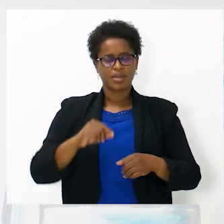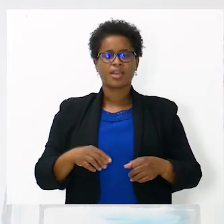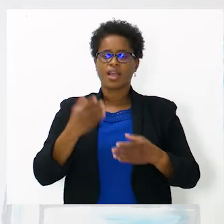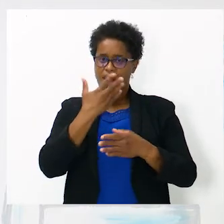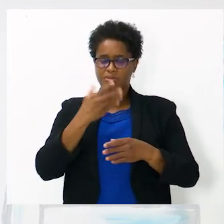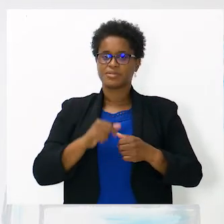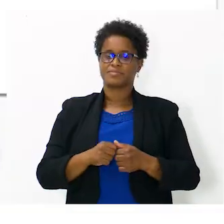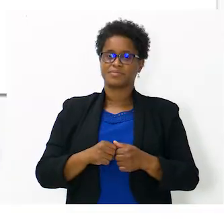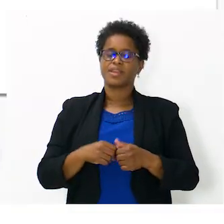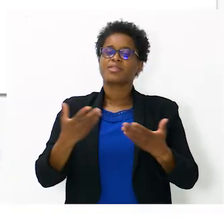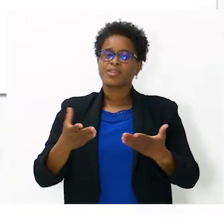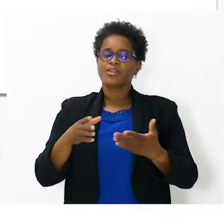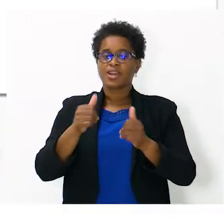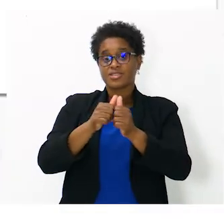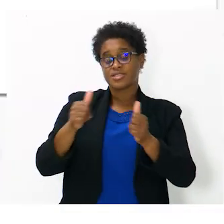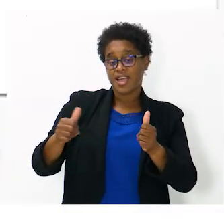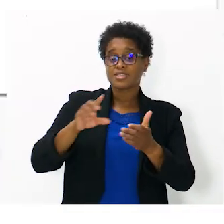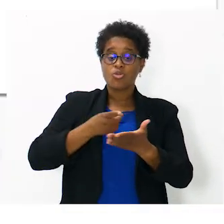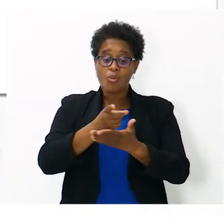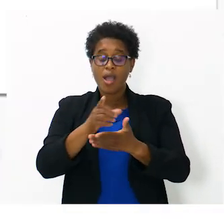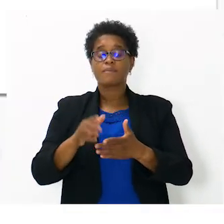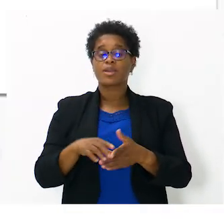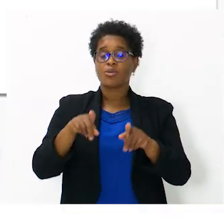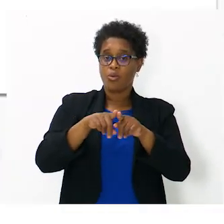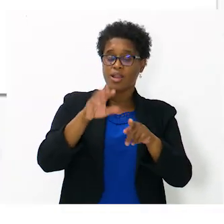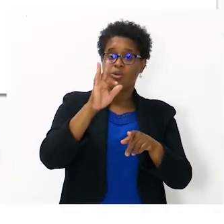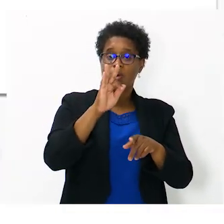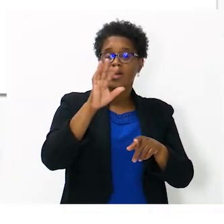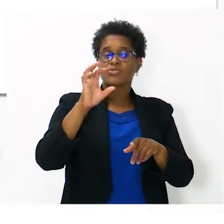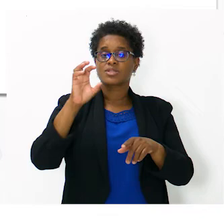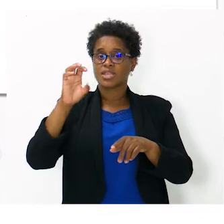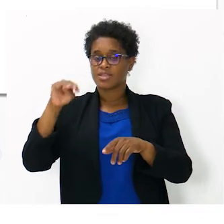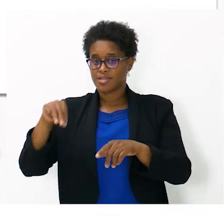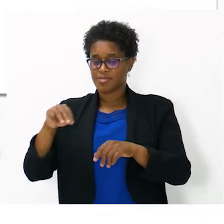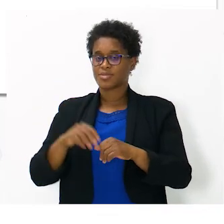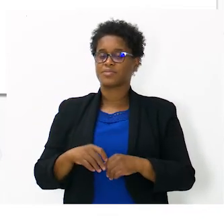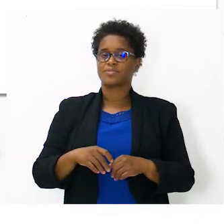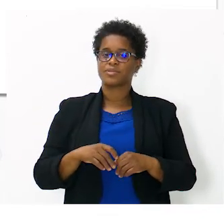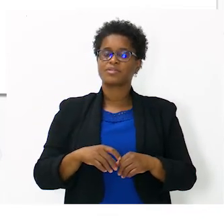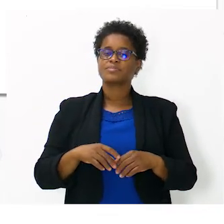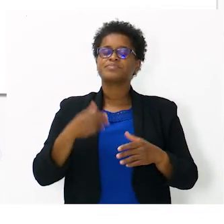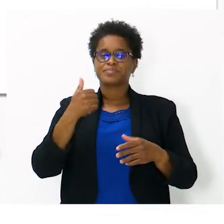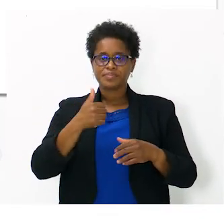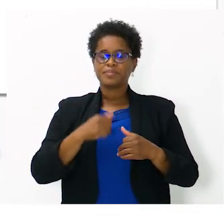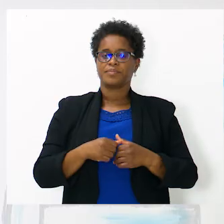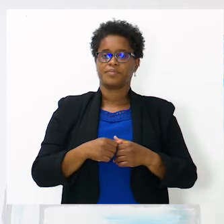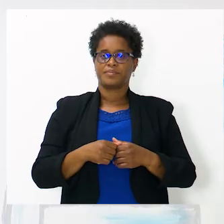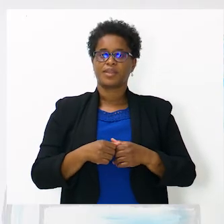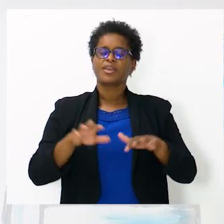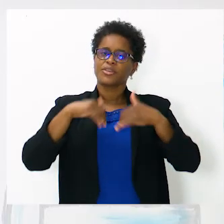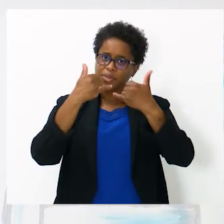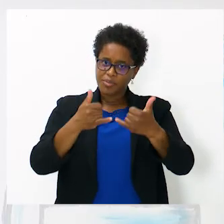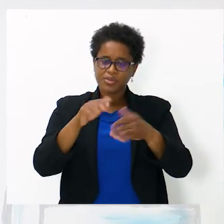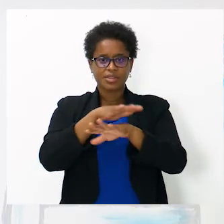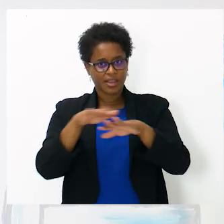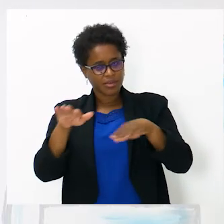também a matéria. Então, a distância no mapa é de 4 centímetros. Muito bem.